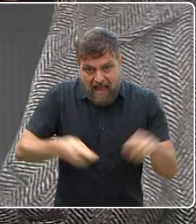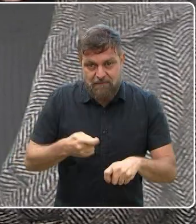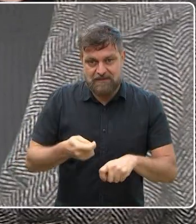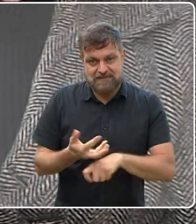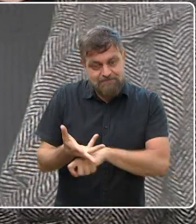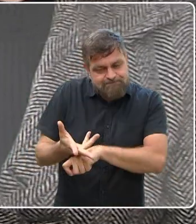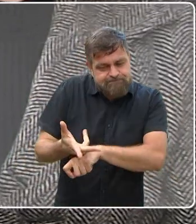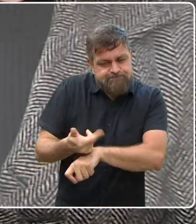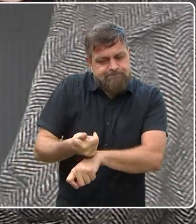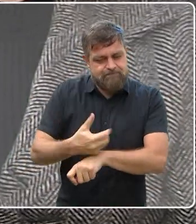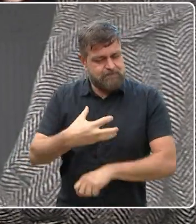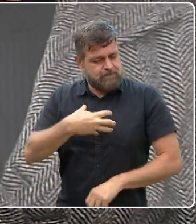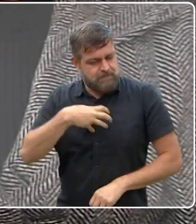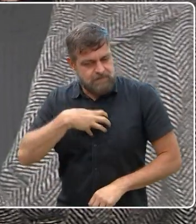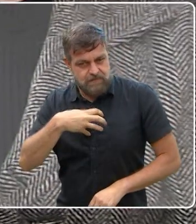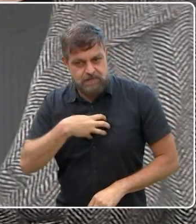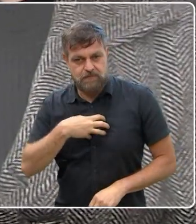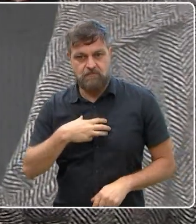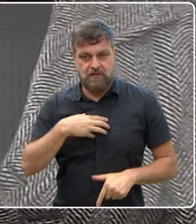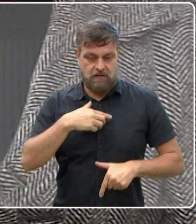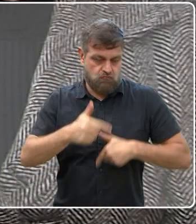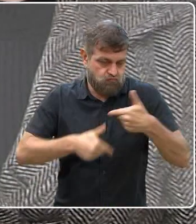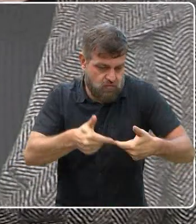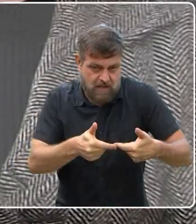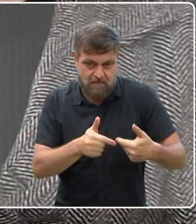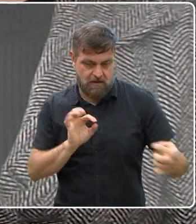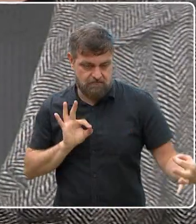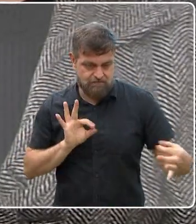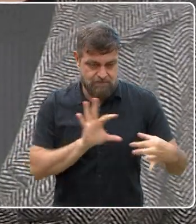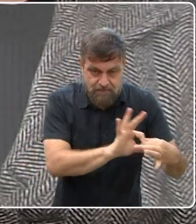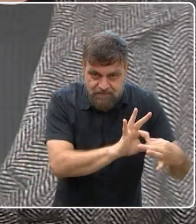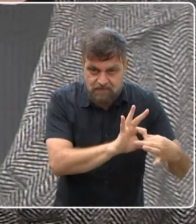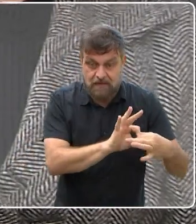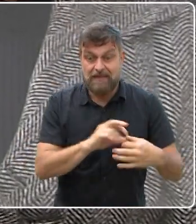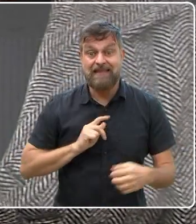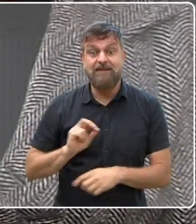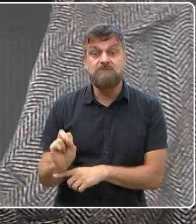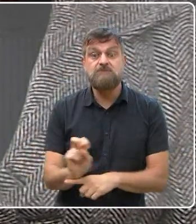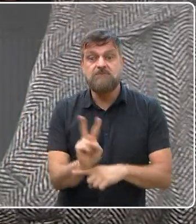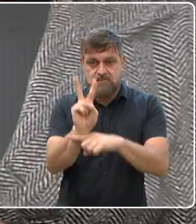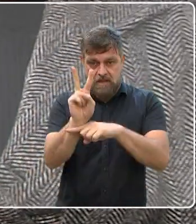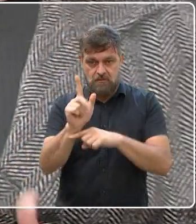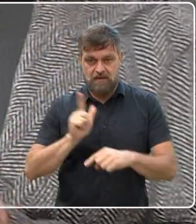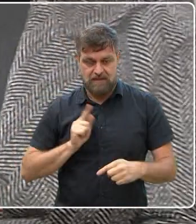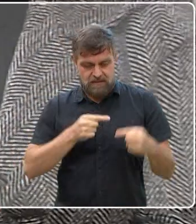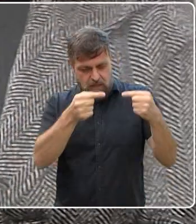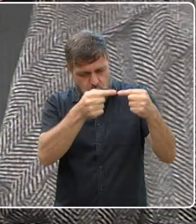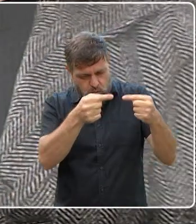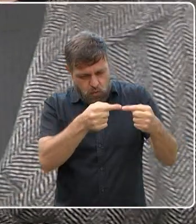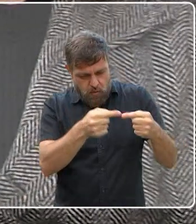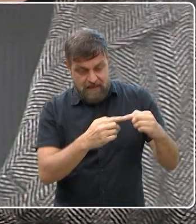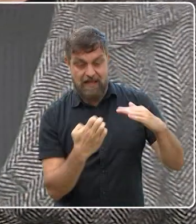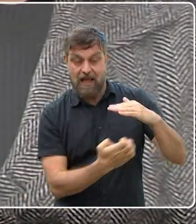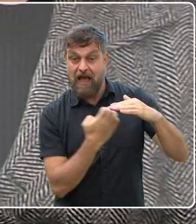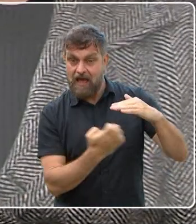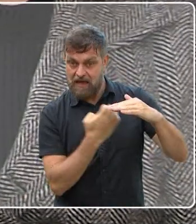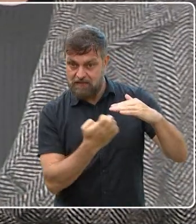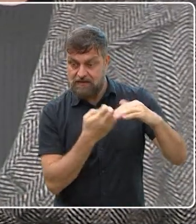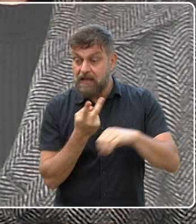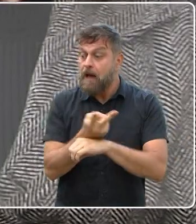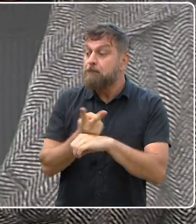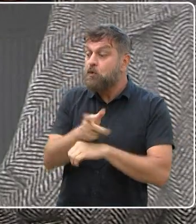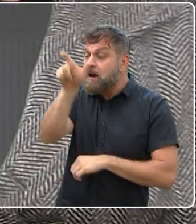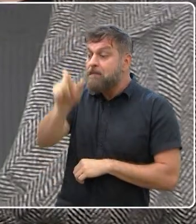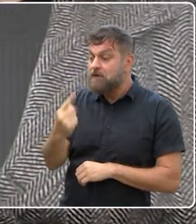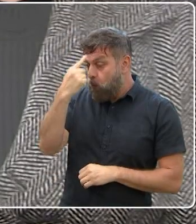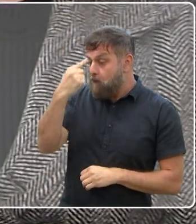competências comportamentais, né? Além de várias outras competências e valores que estejam de acordo com o que a companhia